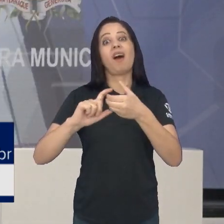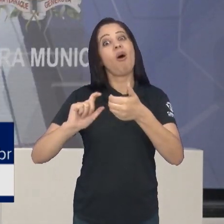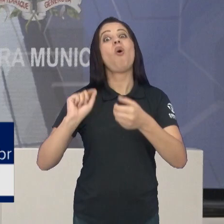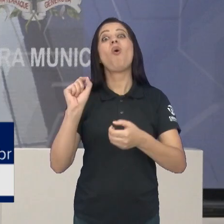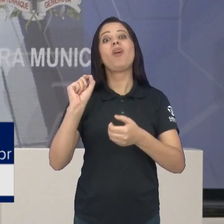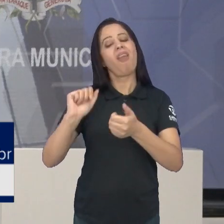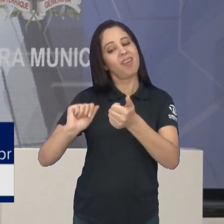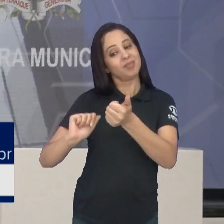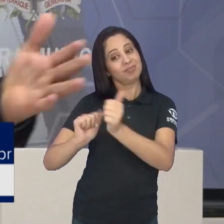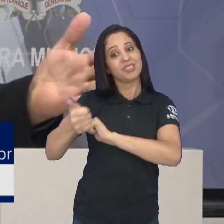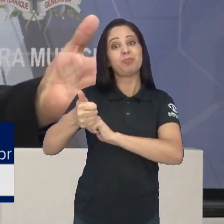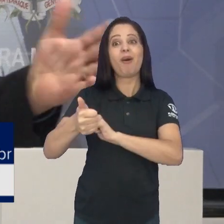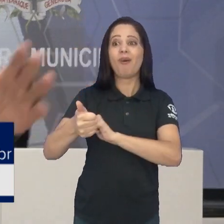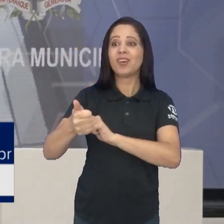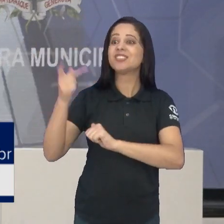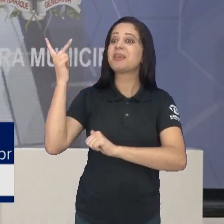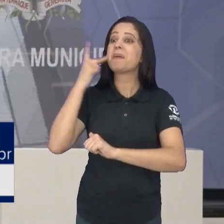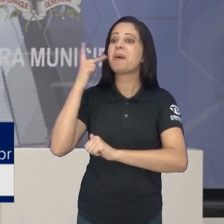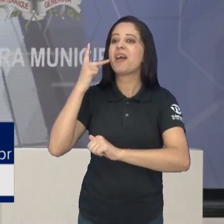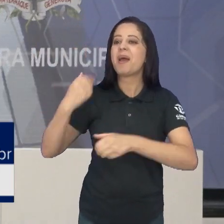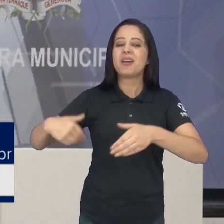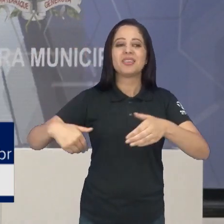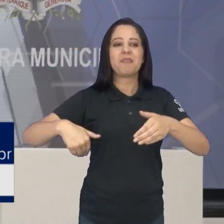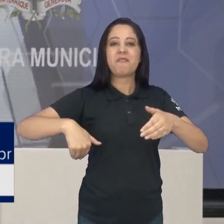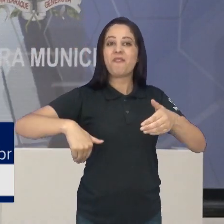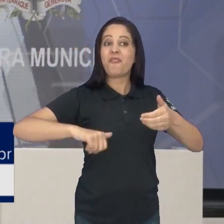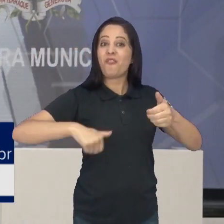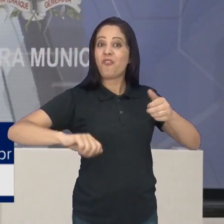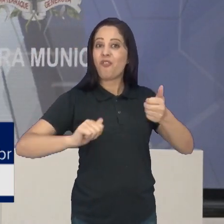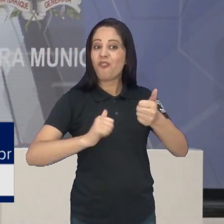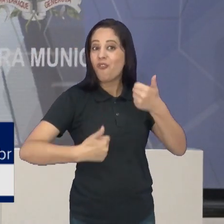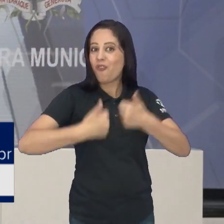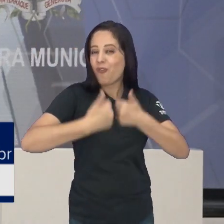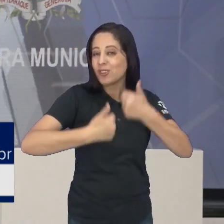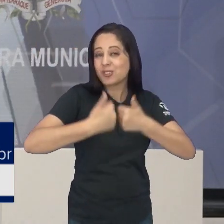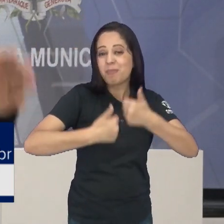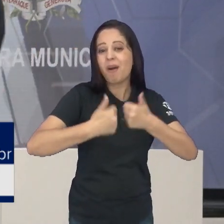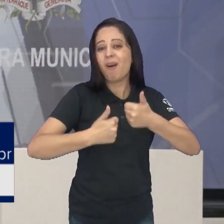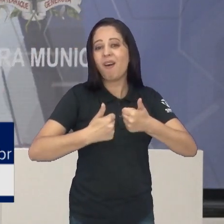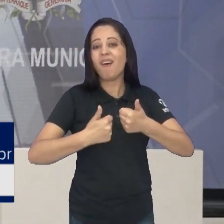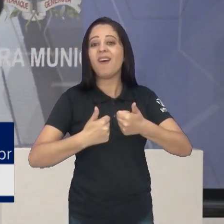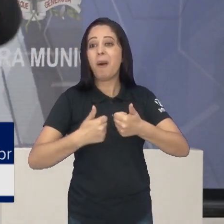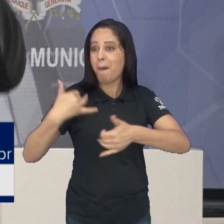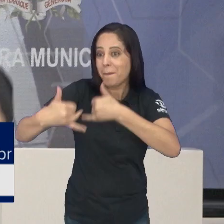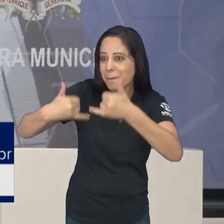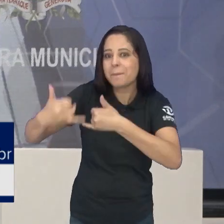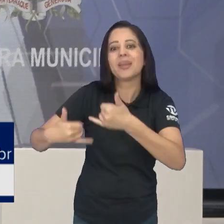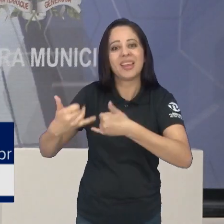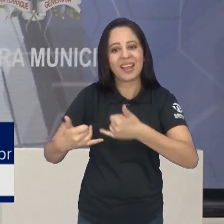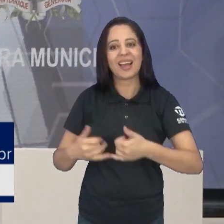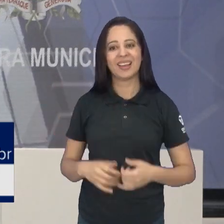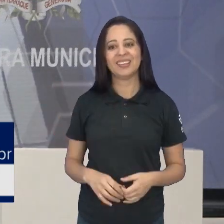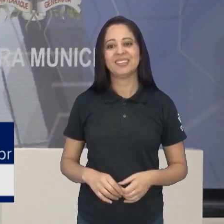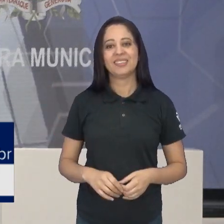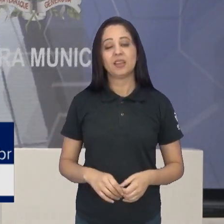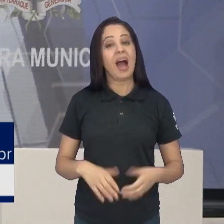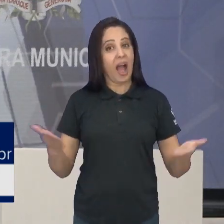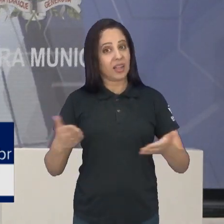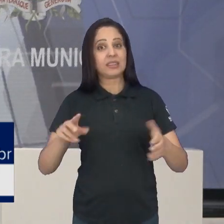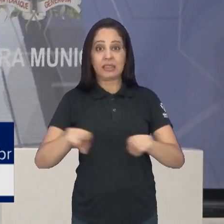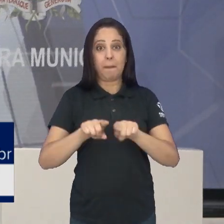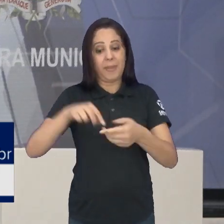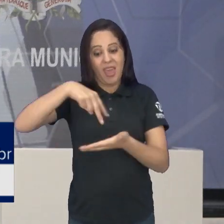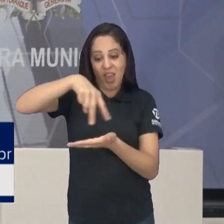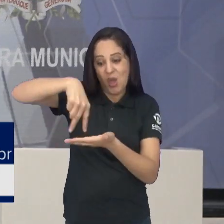isso, vereador Pascucci? Jogar a nossa bolinha, né? Não é verdade? Agora, o vereador fazendo zumba,